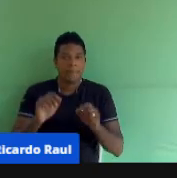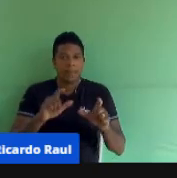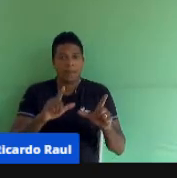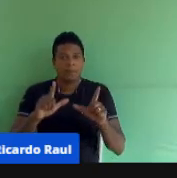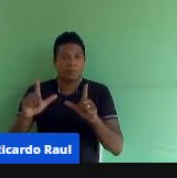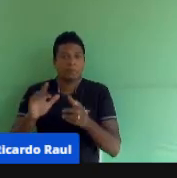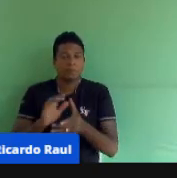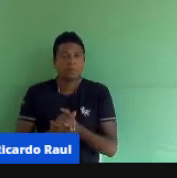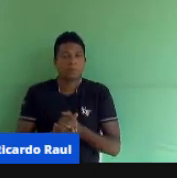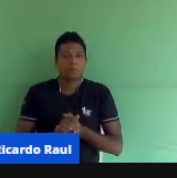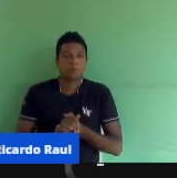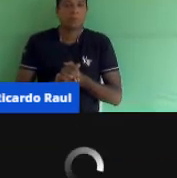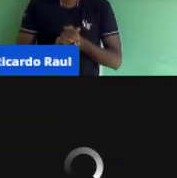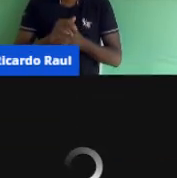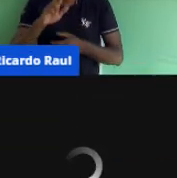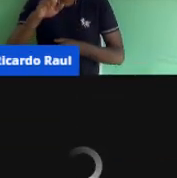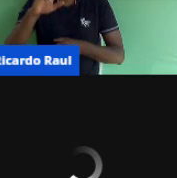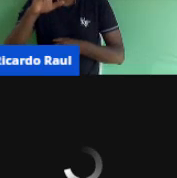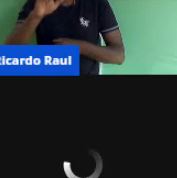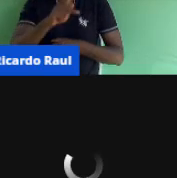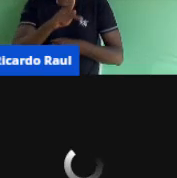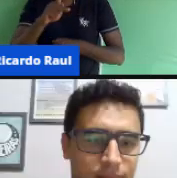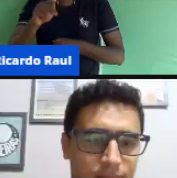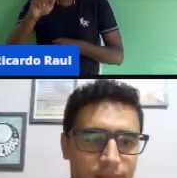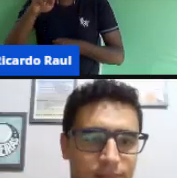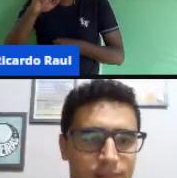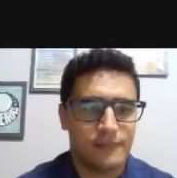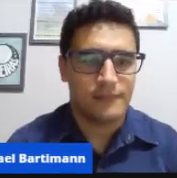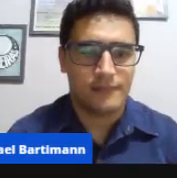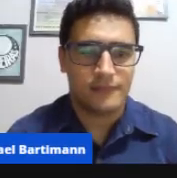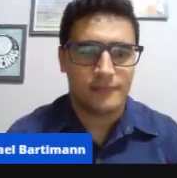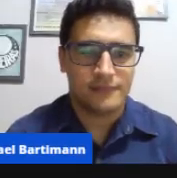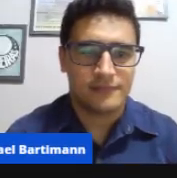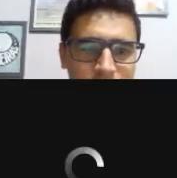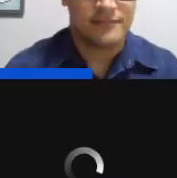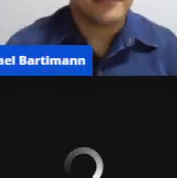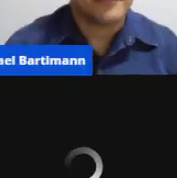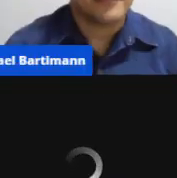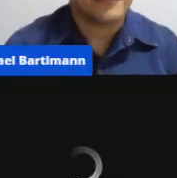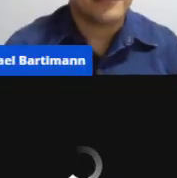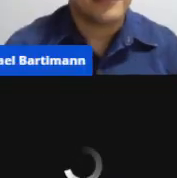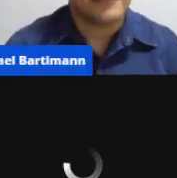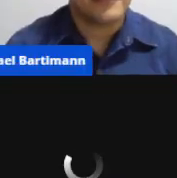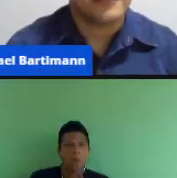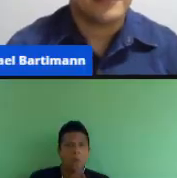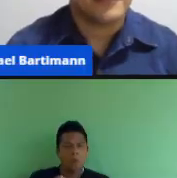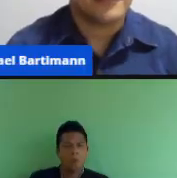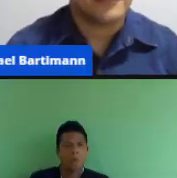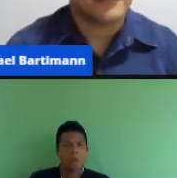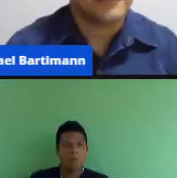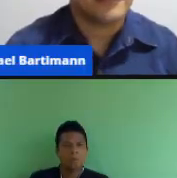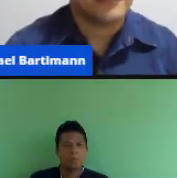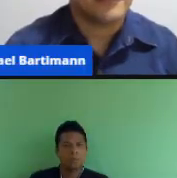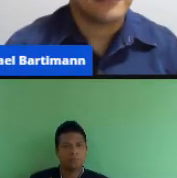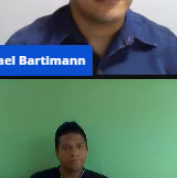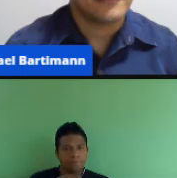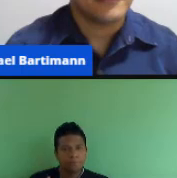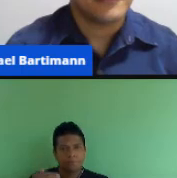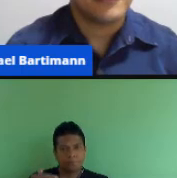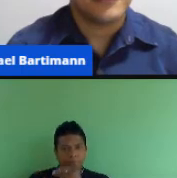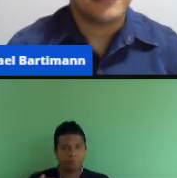ver com o Rafael Bartman como que esse processo da educação ambiental foi sendo inserido no contexto nacional. Vai lá,